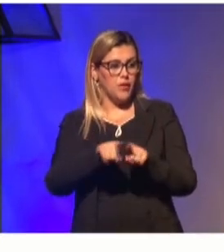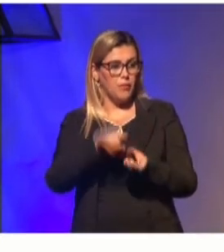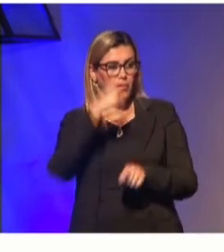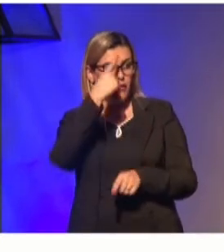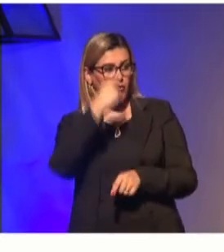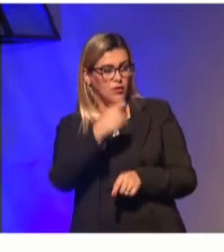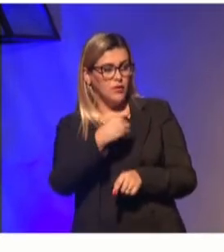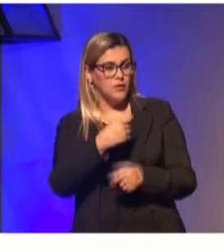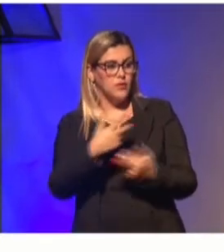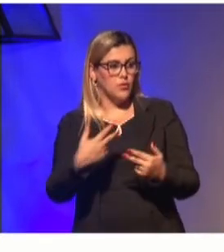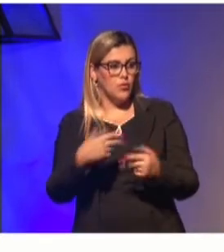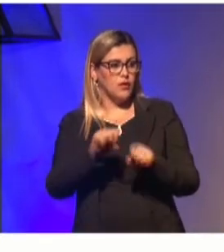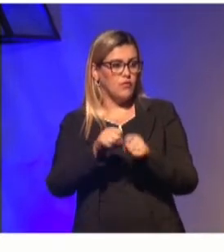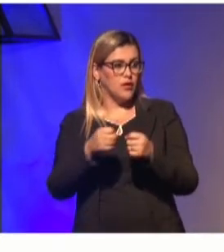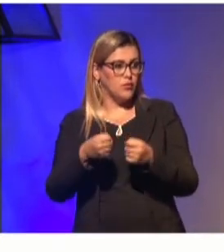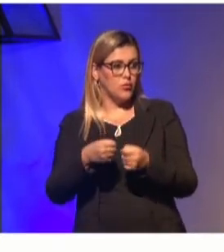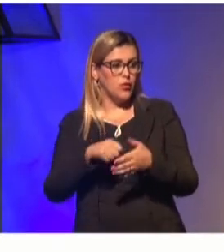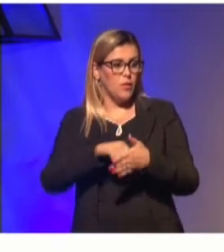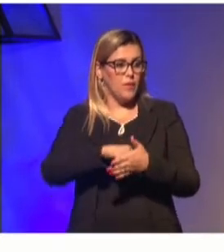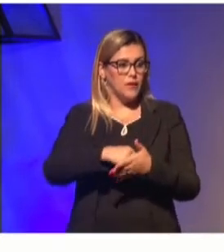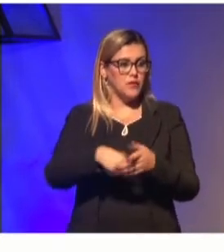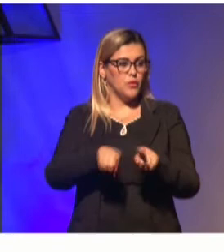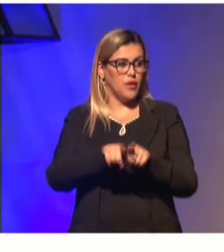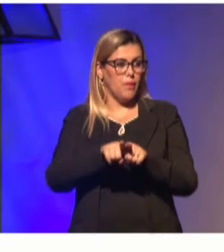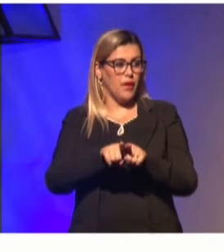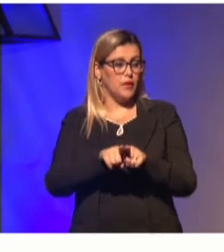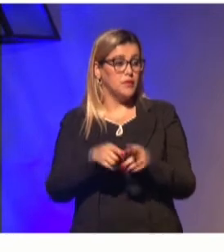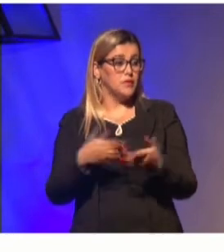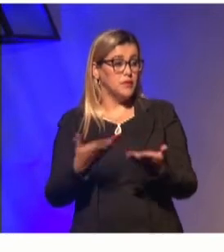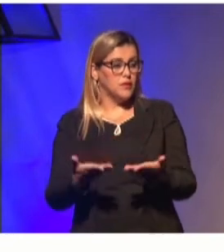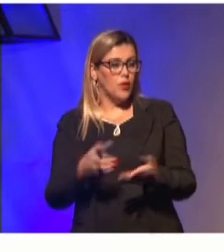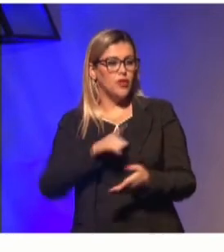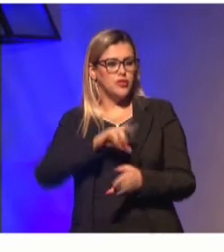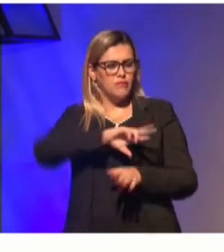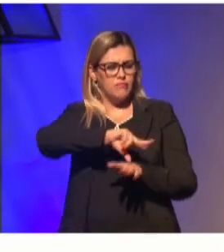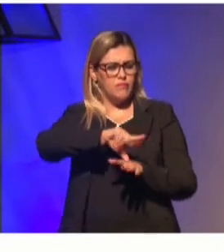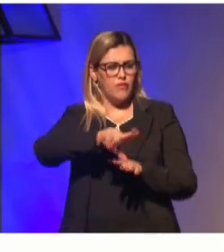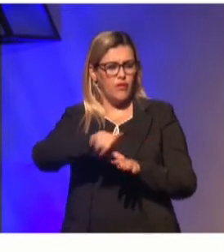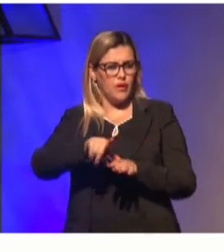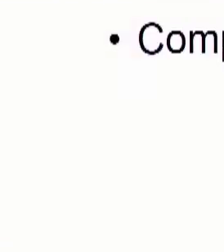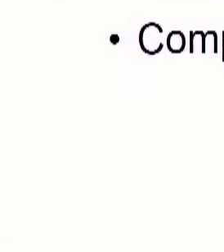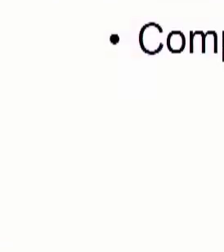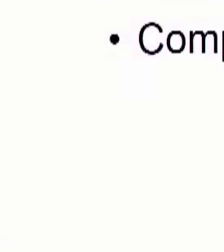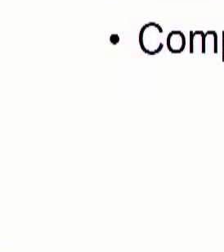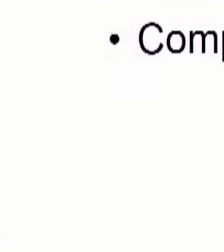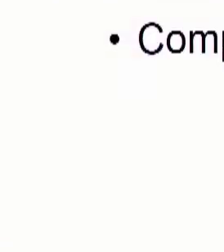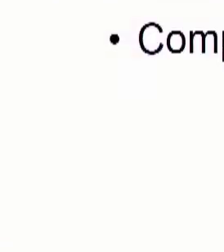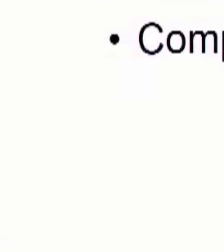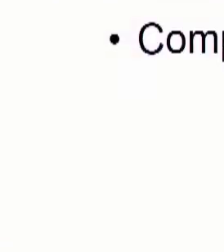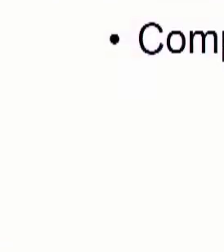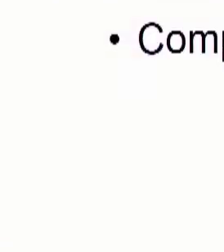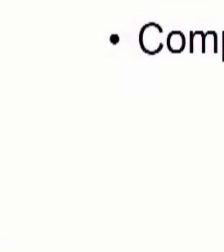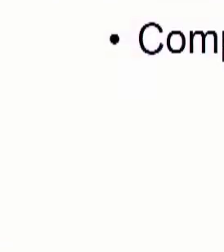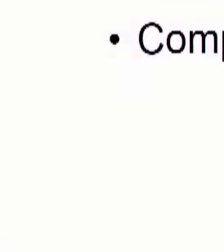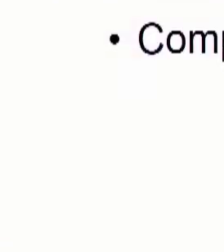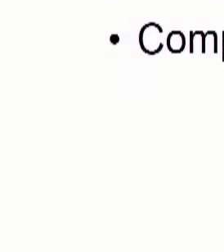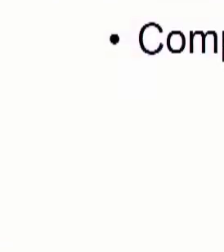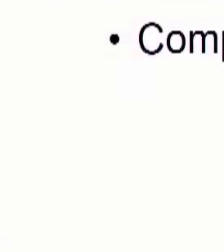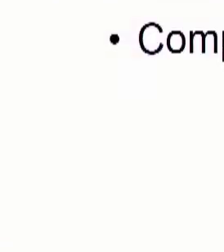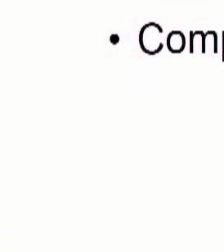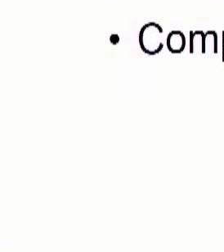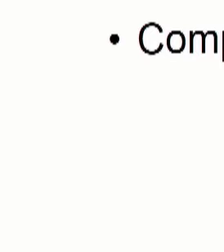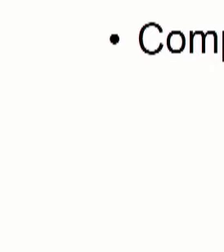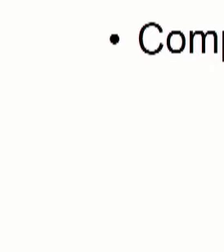fraturas, compressões prolongadas ou de curto período. Então, a gente tem uma série de etiologias que levam à minha lesão do meu sistema